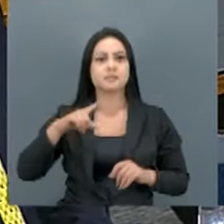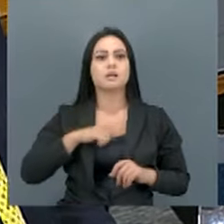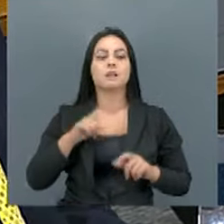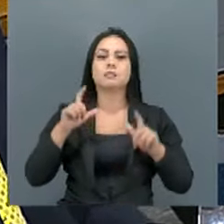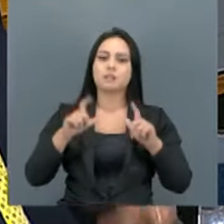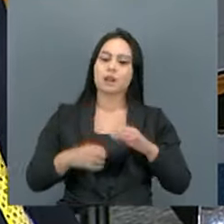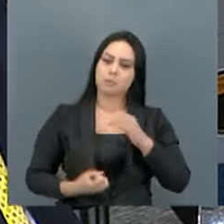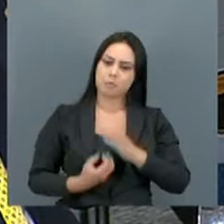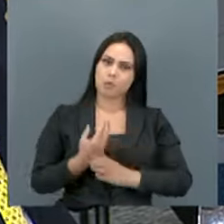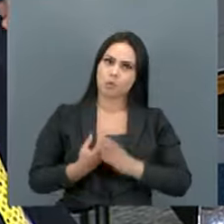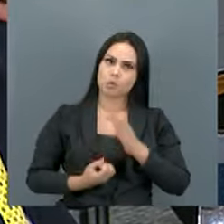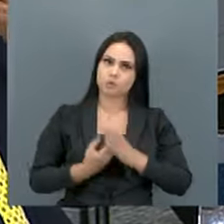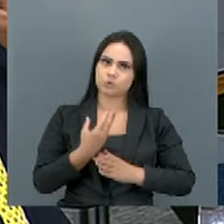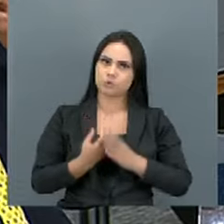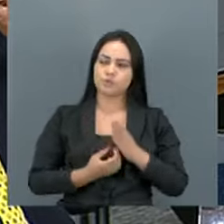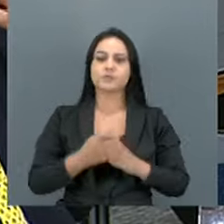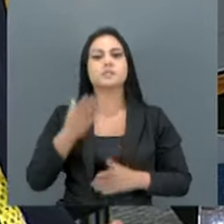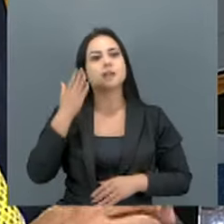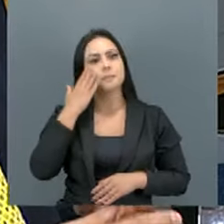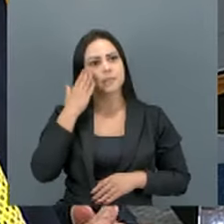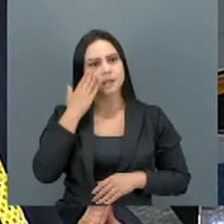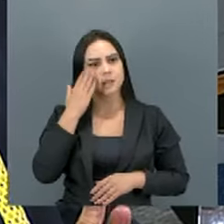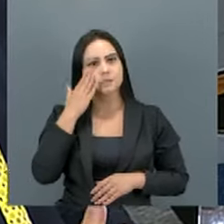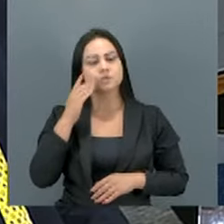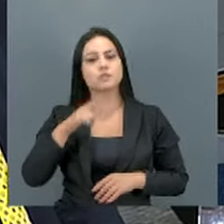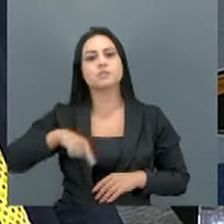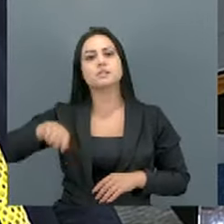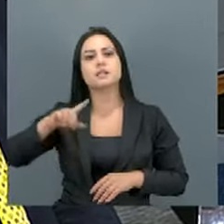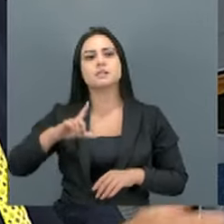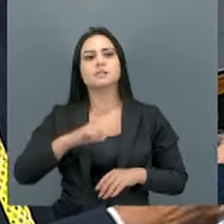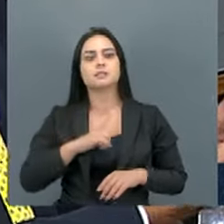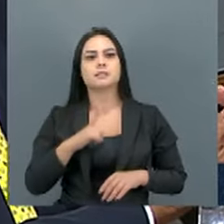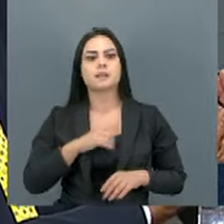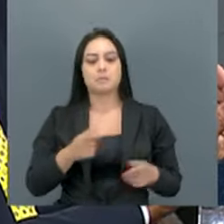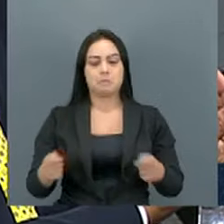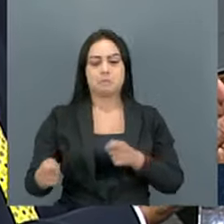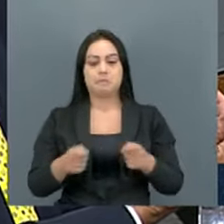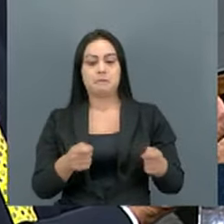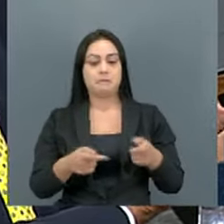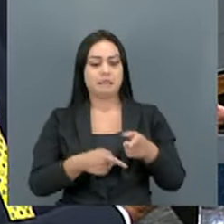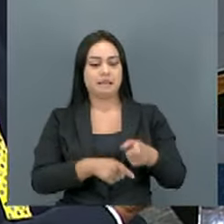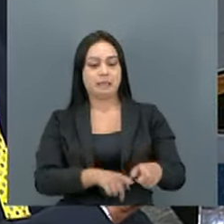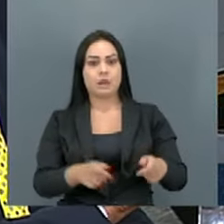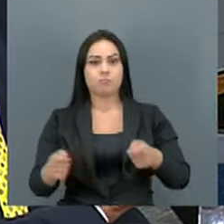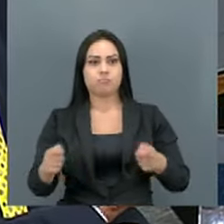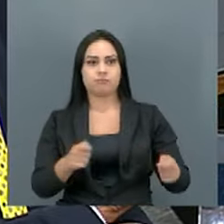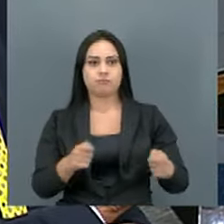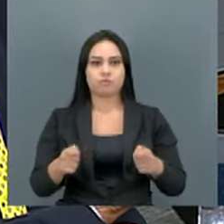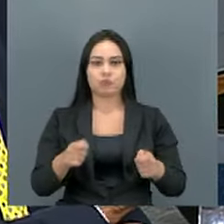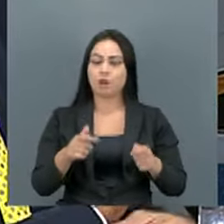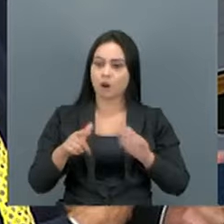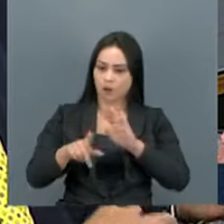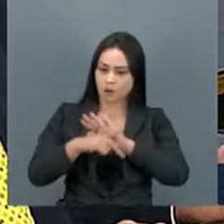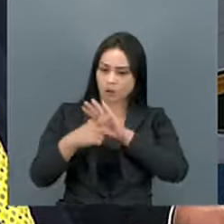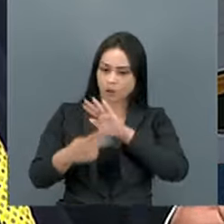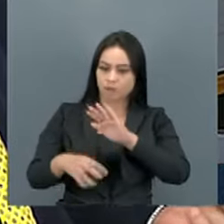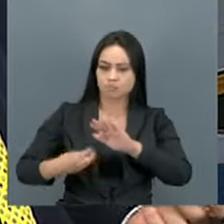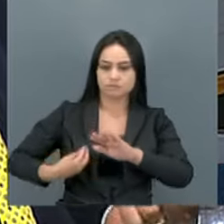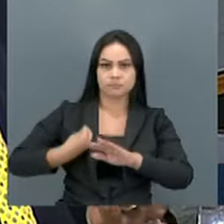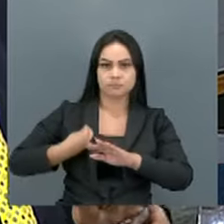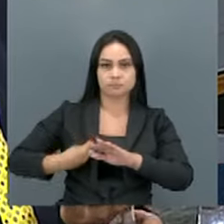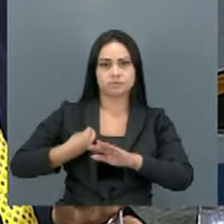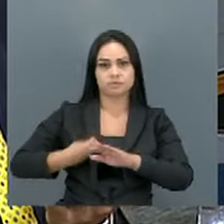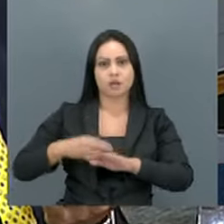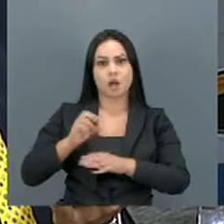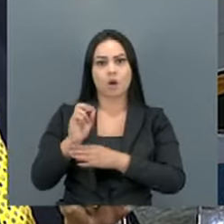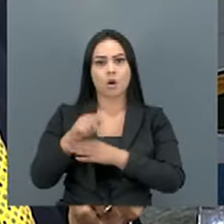terras produtivas, nós sabemos que vocês têm minérios nas suas propriedades, onde existem